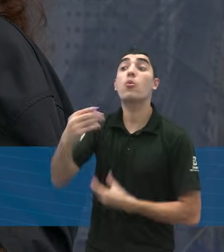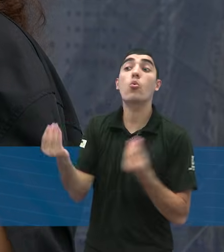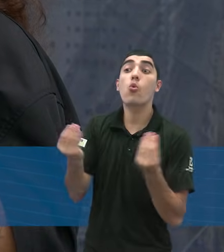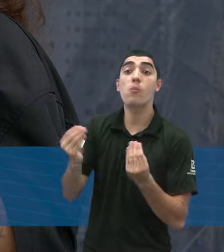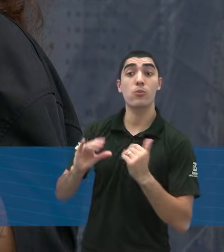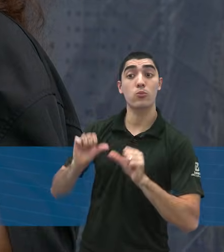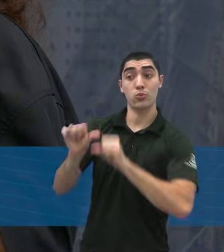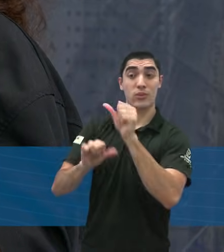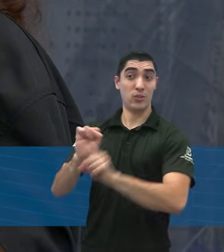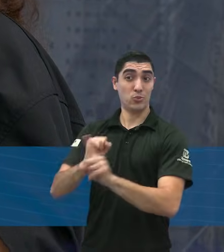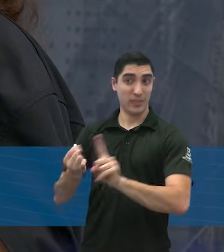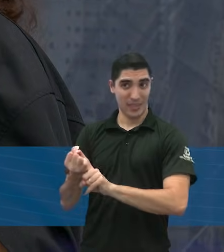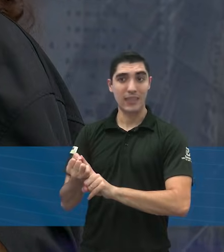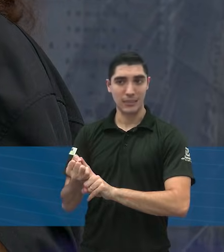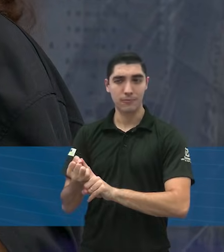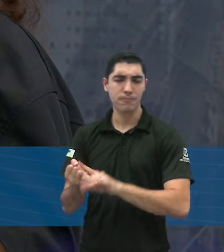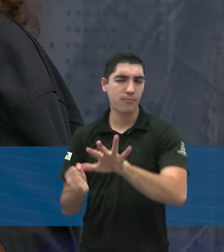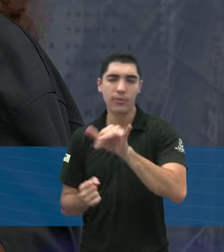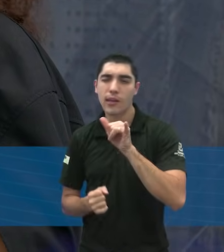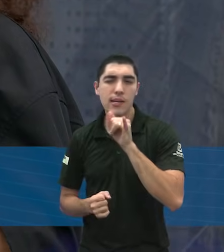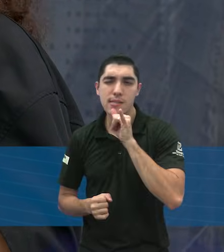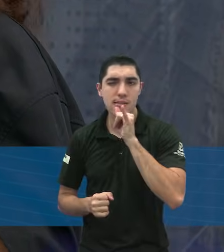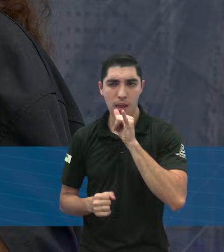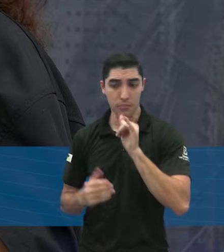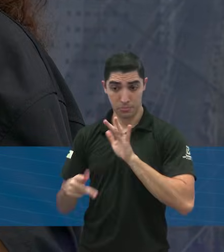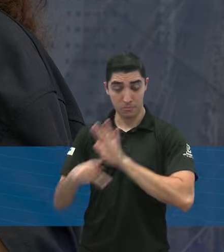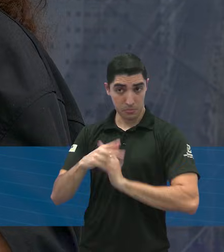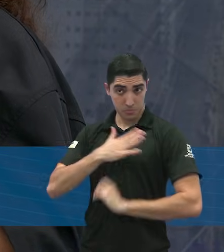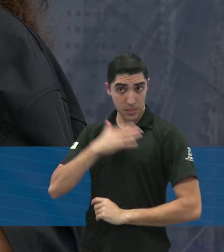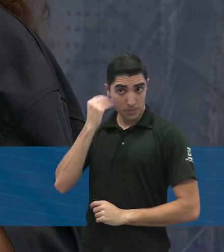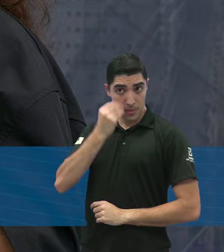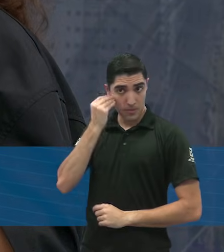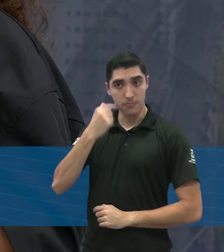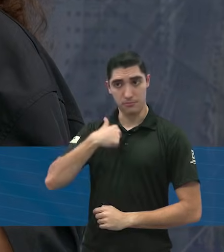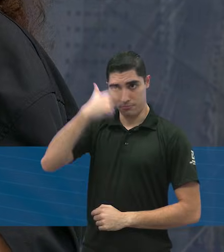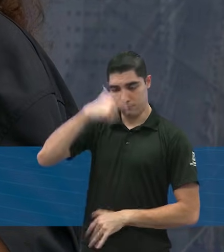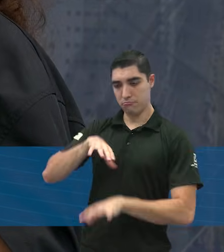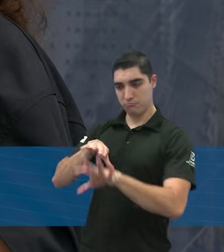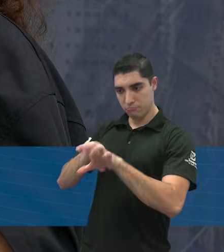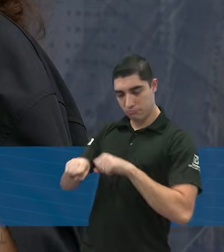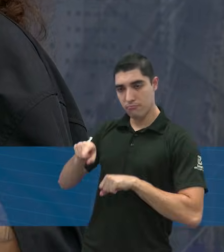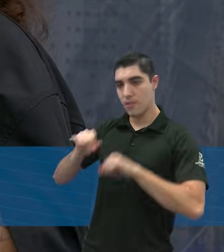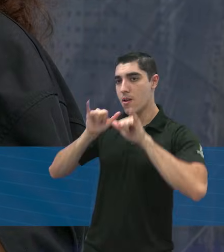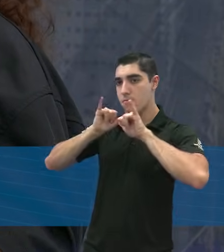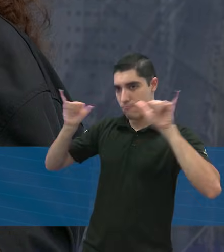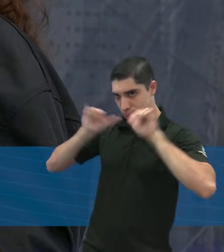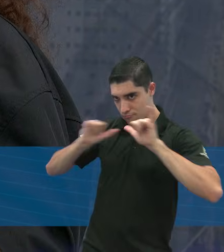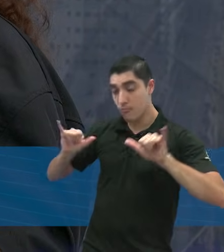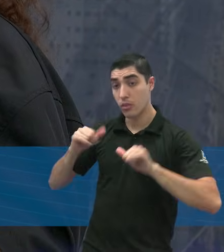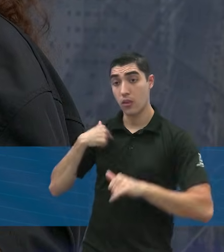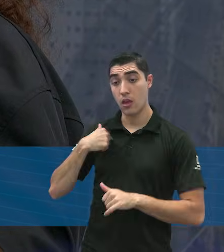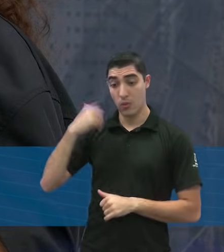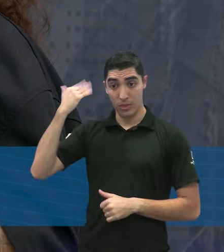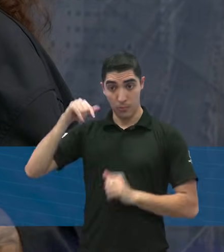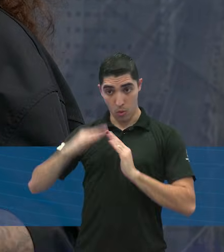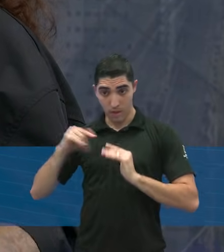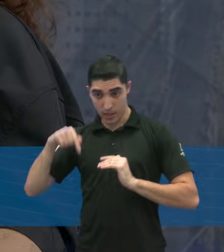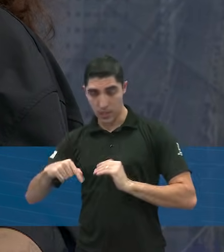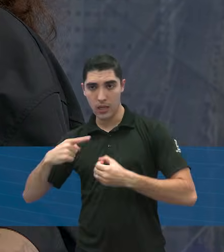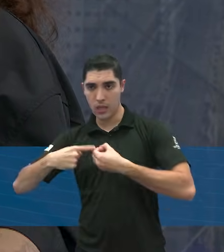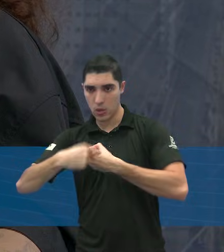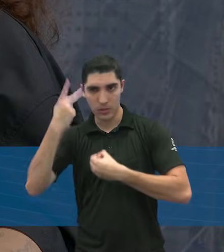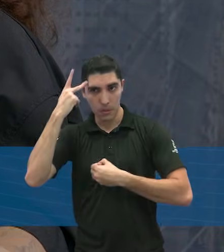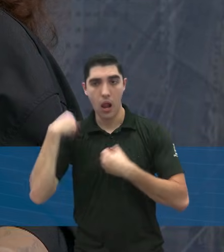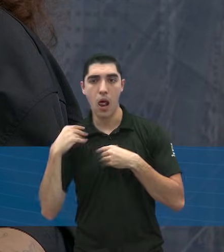social. Eu posso usar um exemplo próprio. Eu sou formada em publicidade, saí aqui do interior de São Paulo, fui trabalhar em